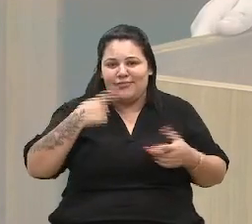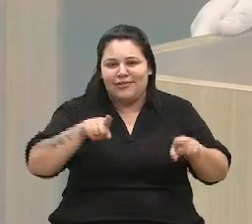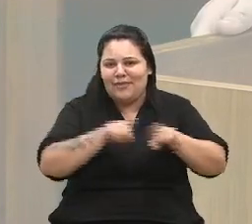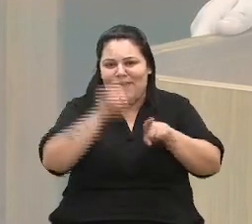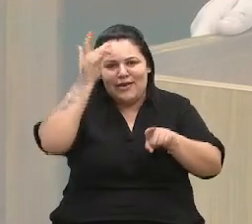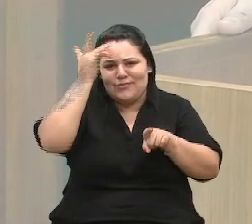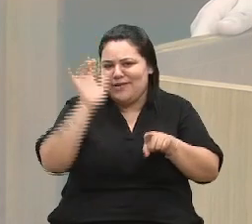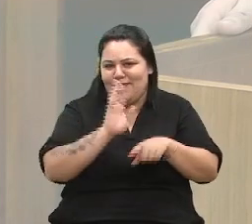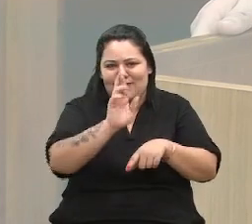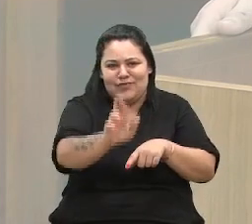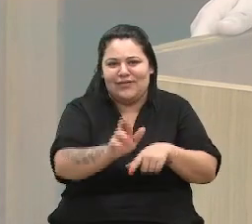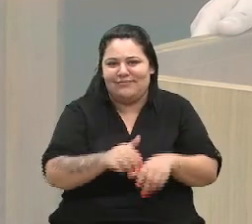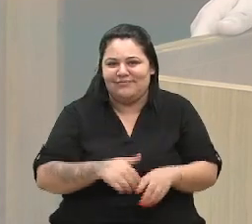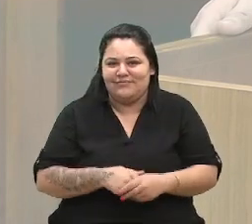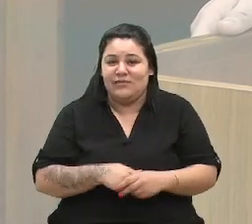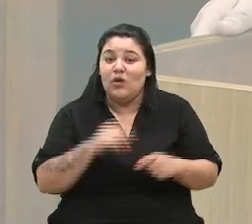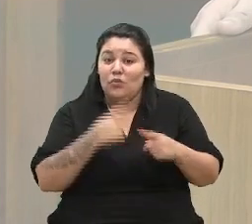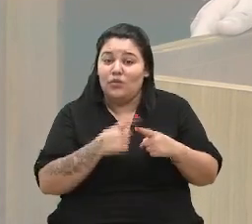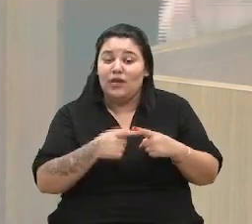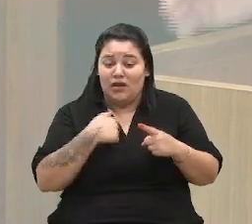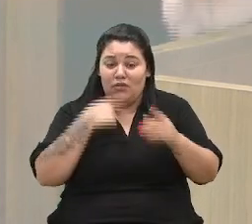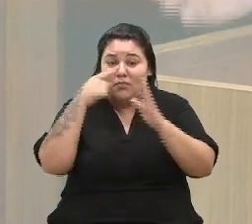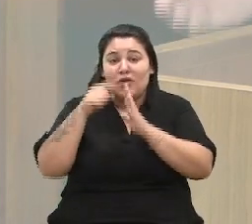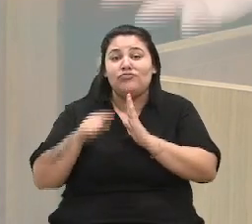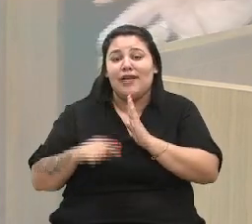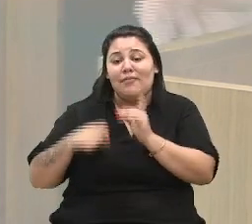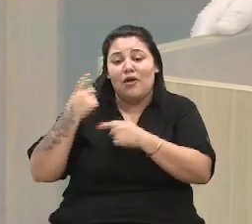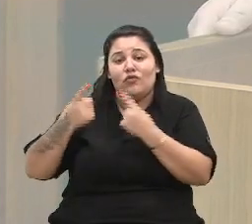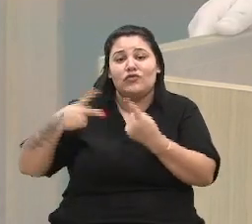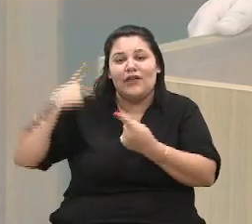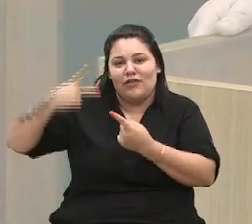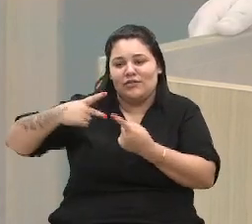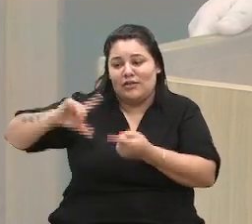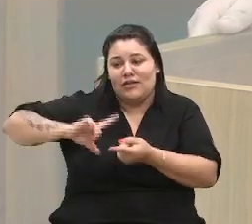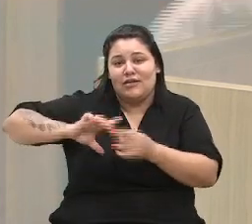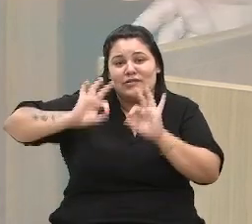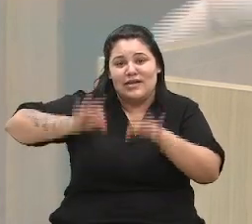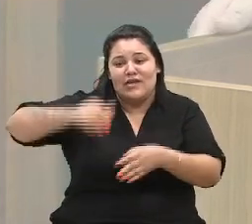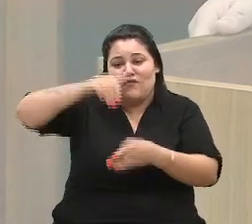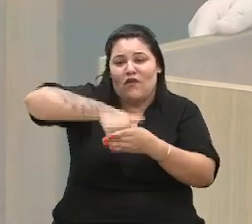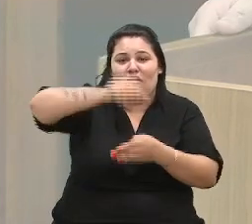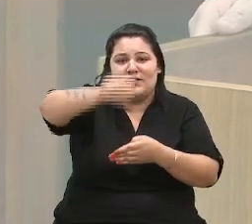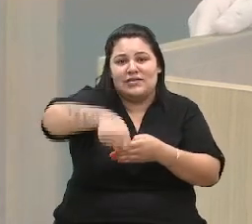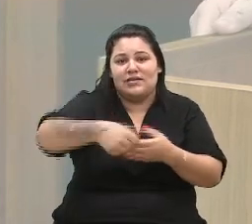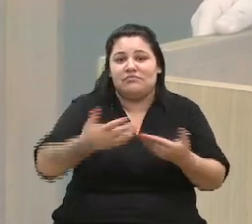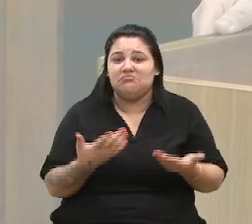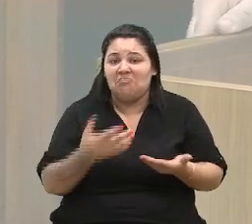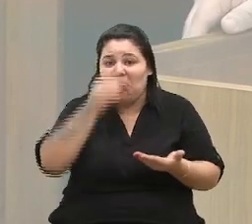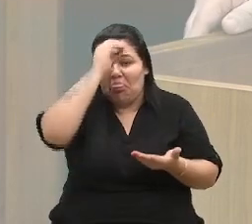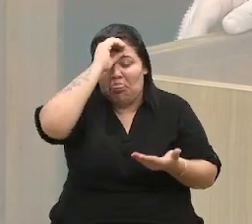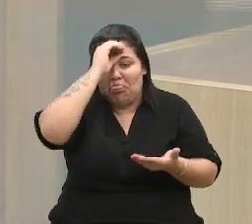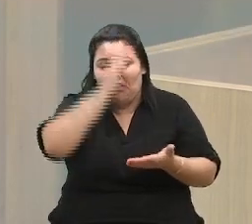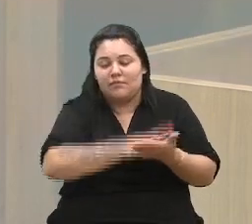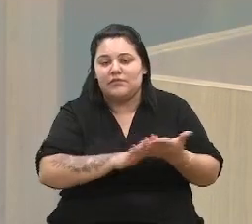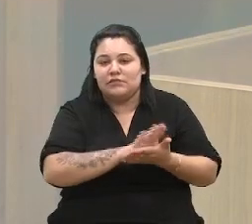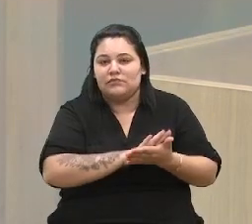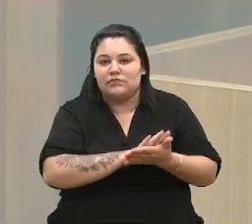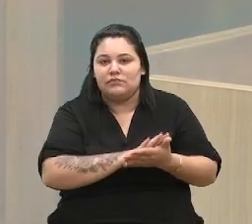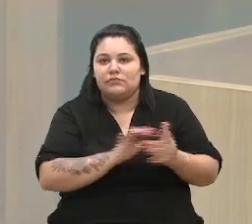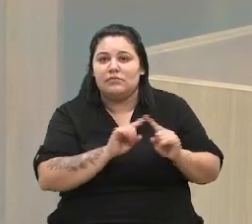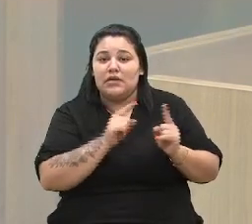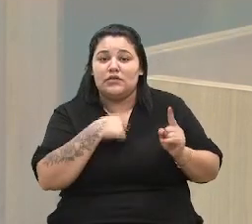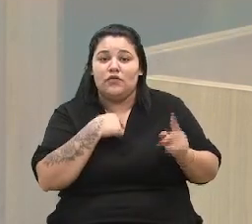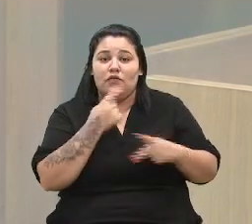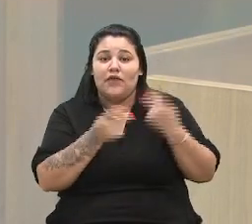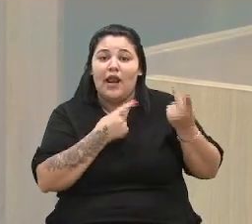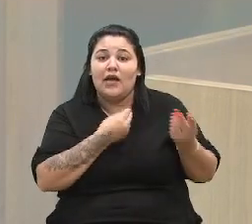não sabem, porque questionei alguns vereadores que eu tenho certeza que vão votar, né, pelo sim e estão desconhecendo. Mas eu vou falar, como eu